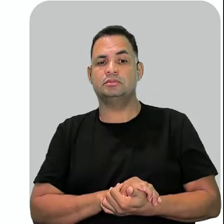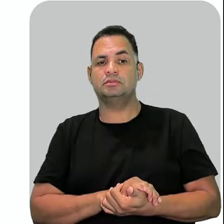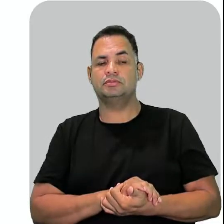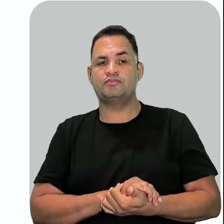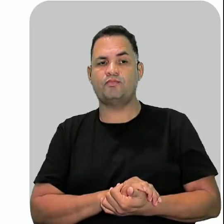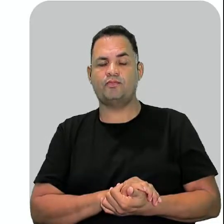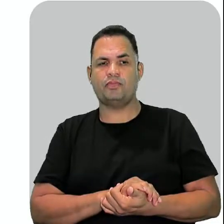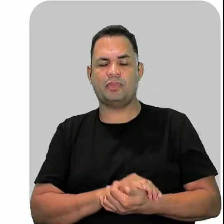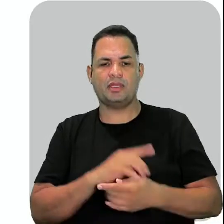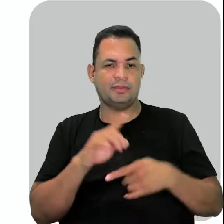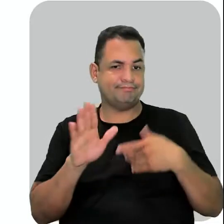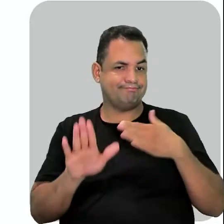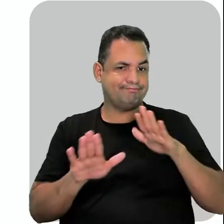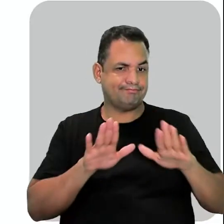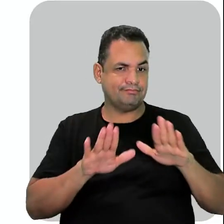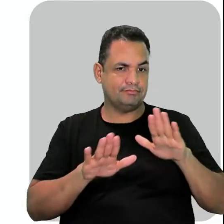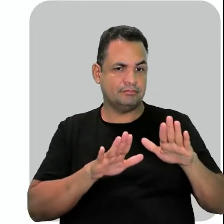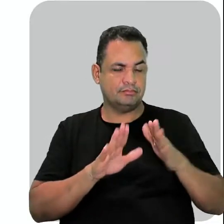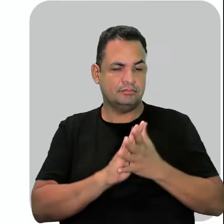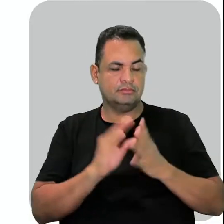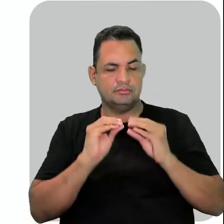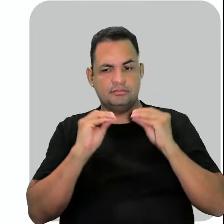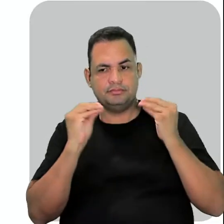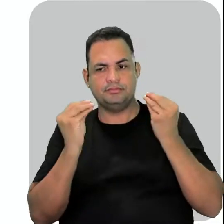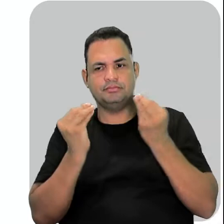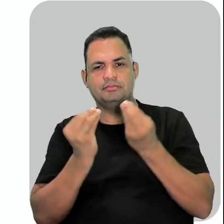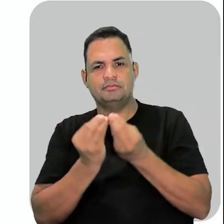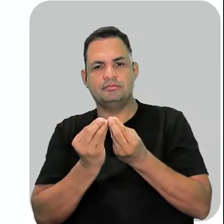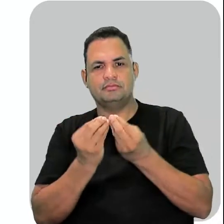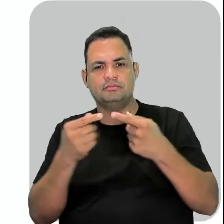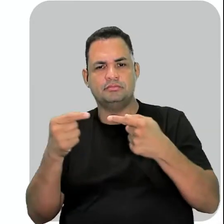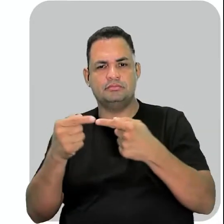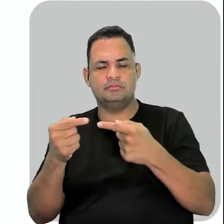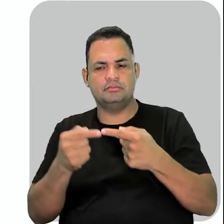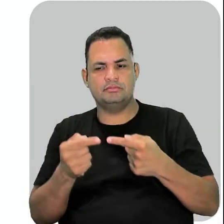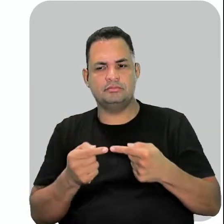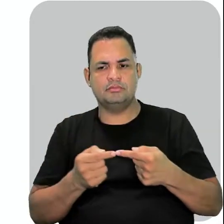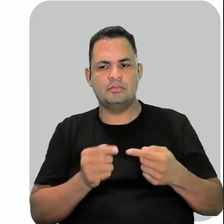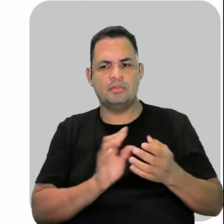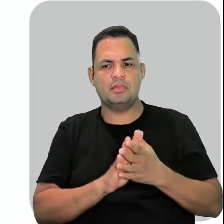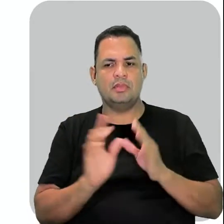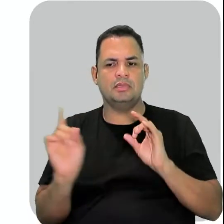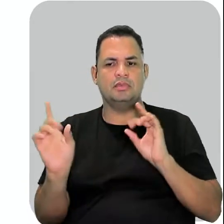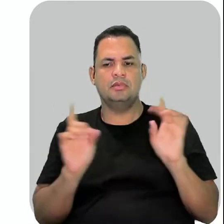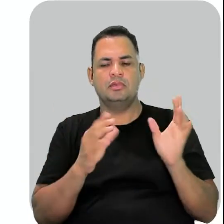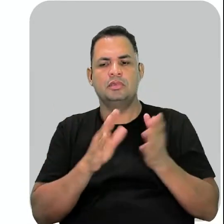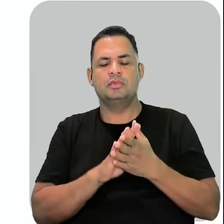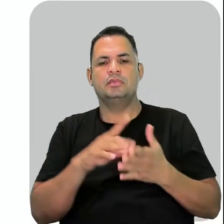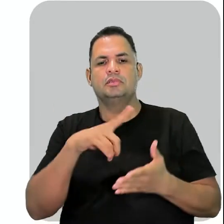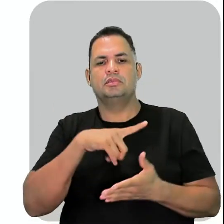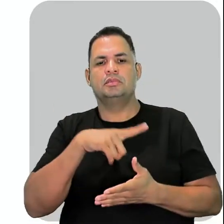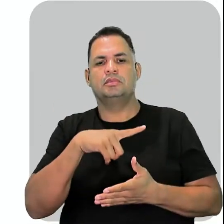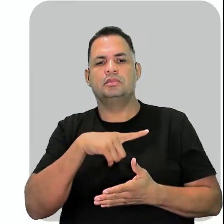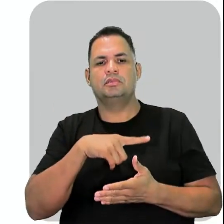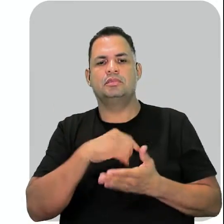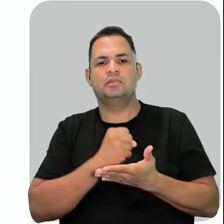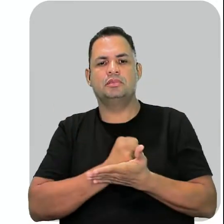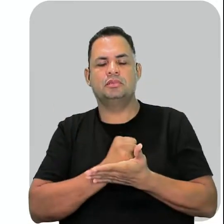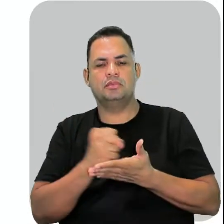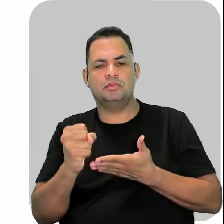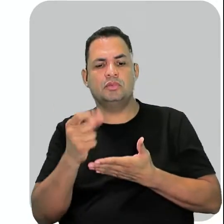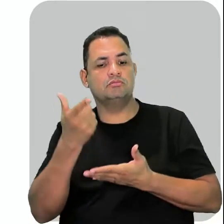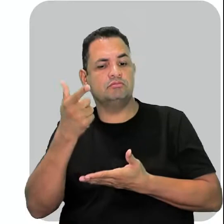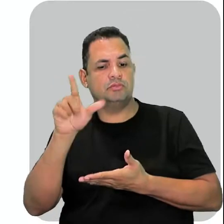água. Mas dependendo das substâncias que vão se ligar uma com a outra, nós teremos a eliminação